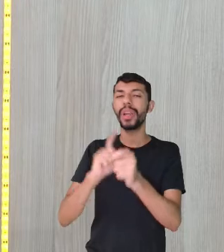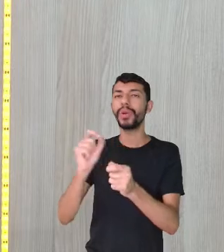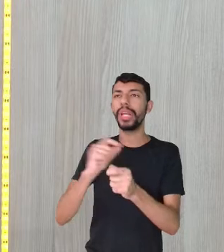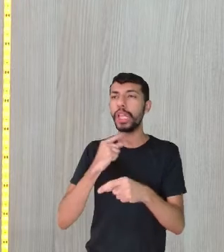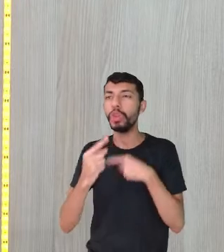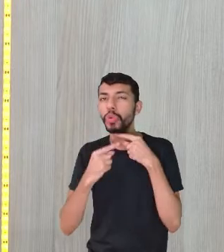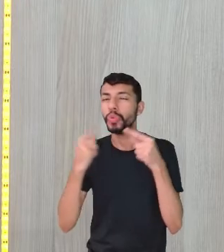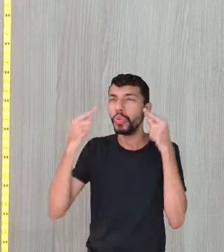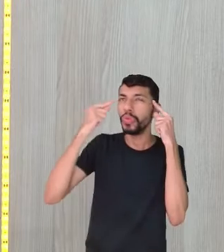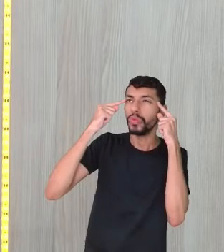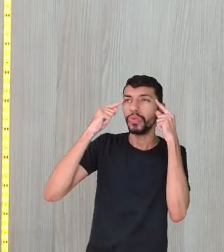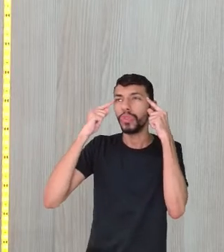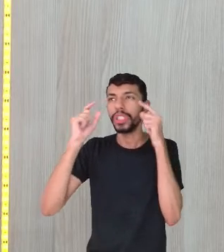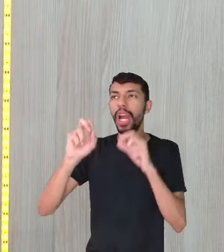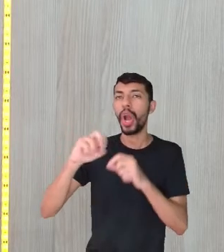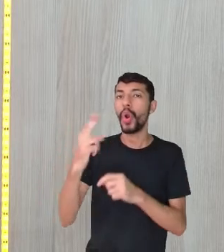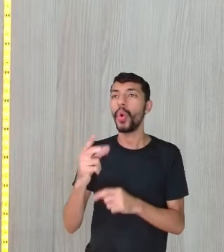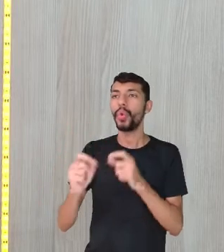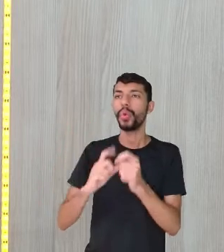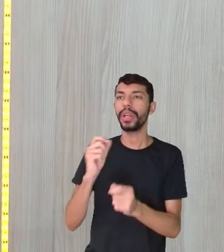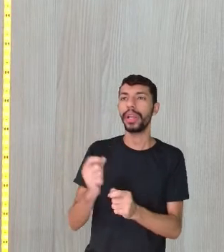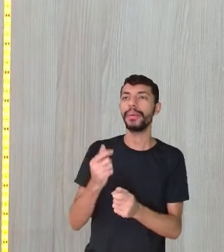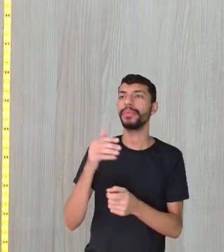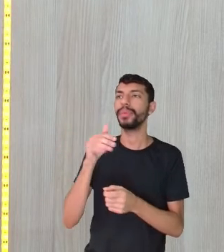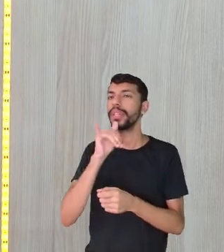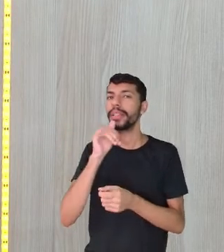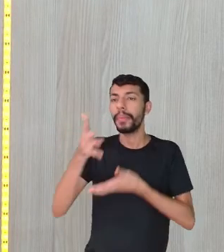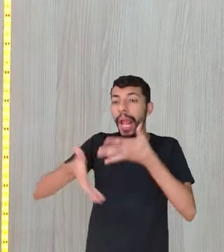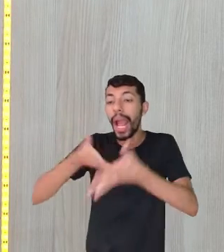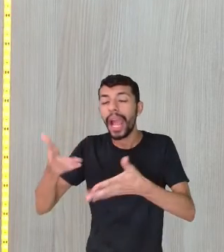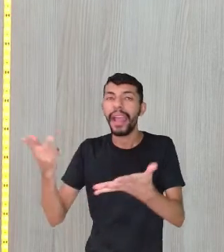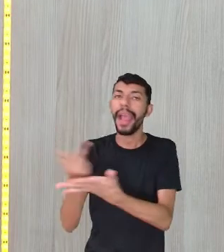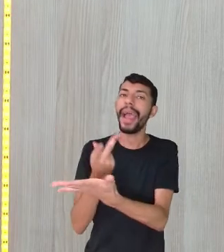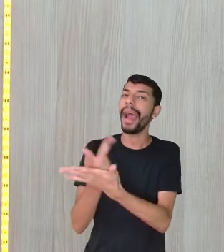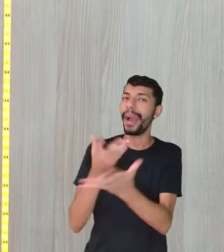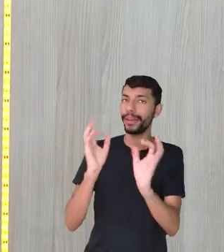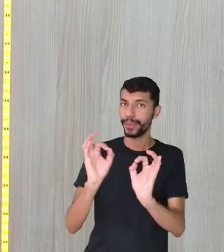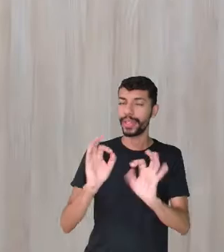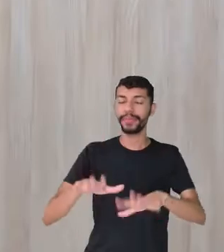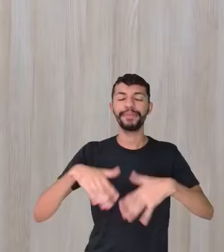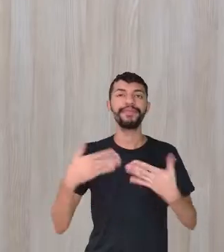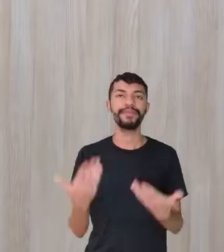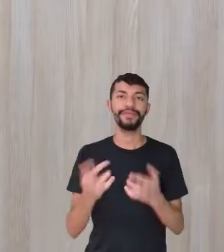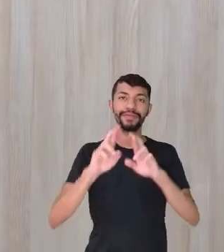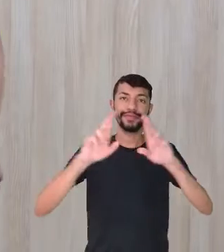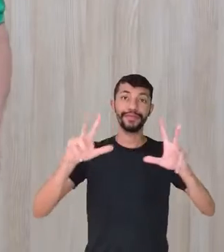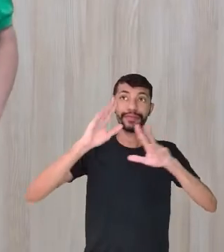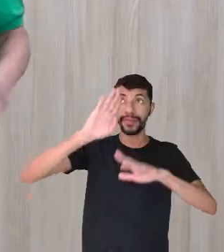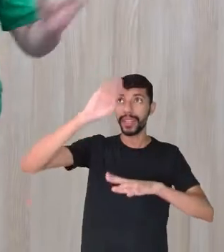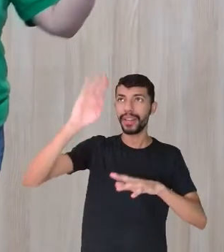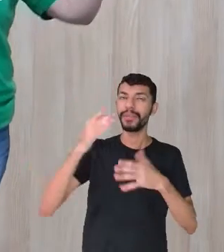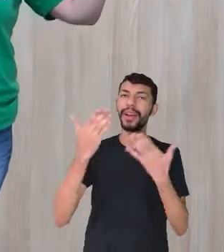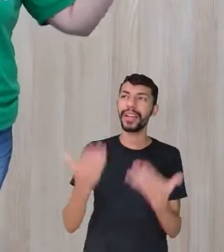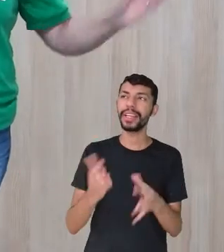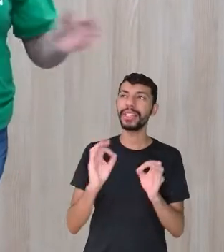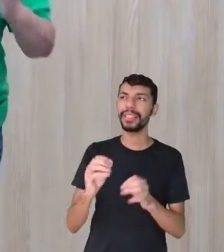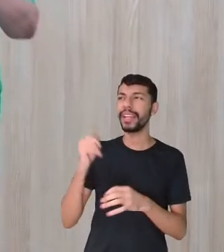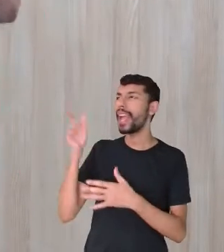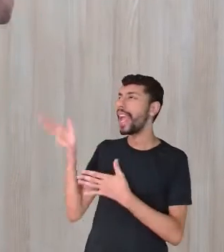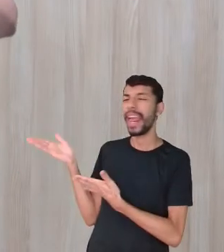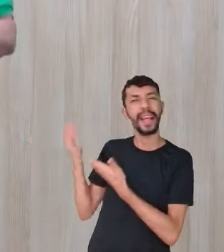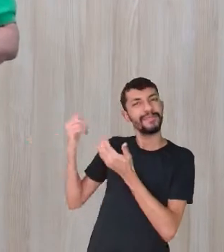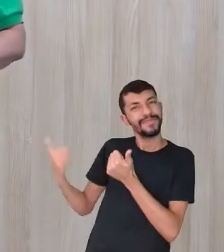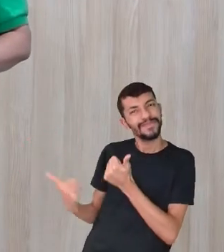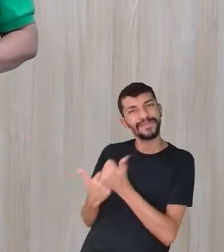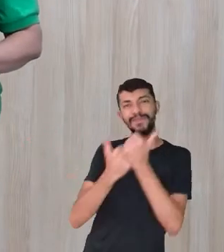mal posicionamentos, etc. Acho que essa é a principal diferença. Isso mesmo, professora Viviane. Ela contribui demais